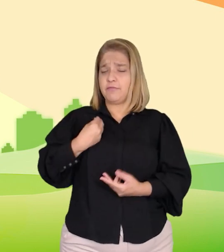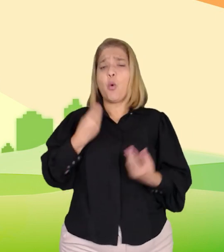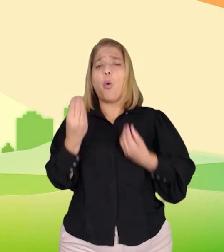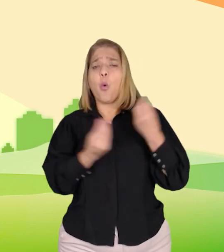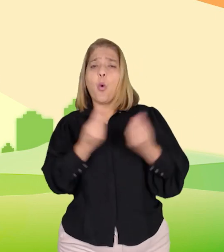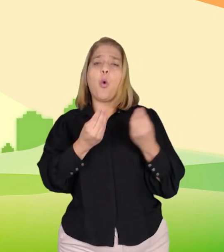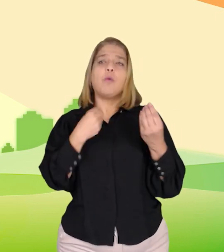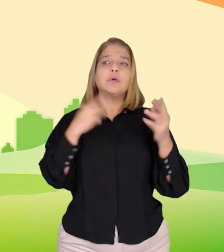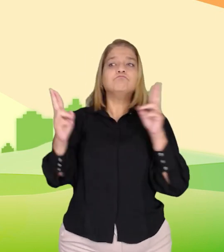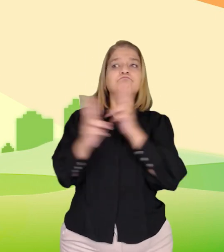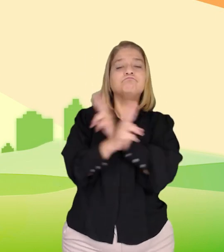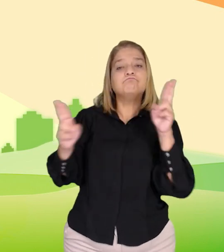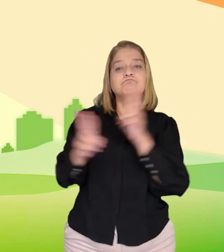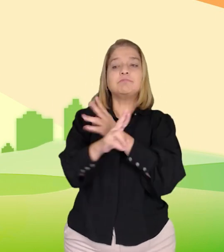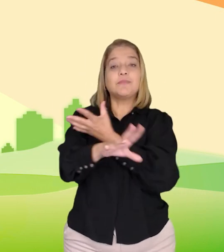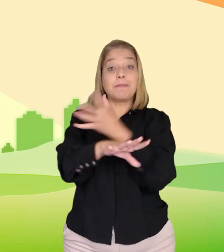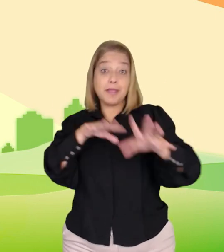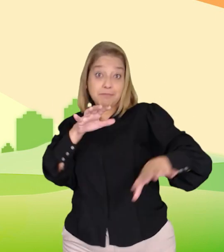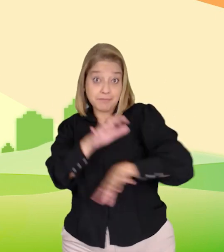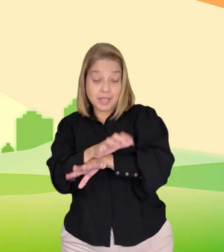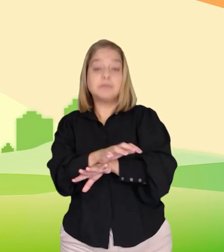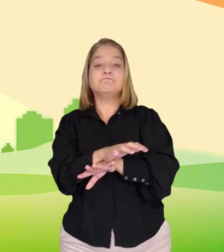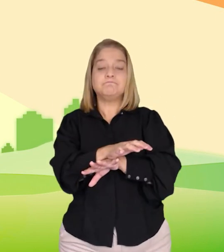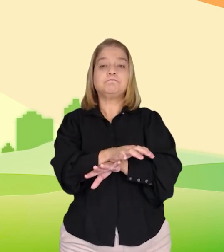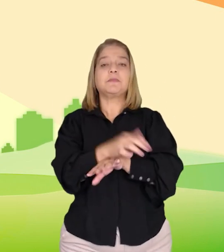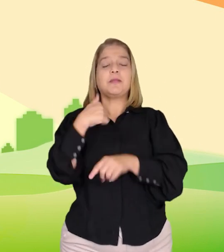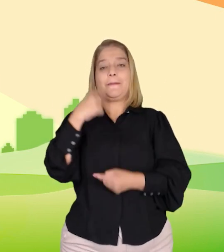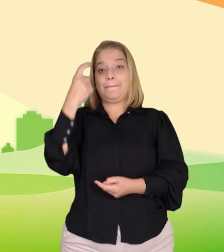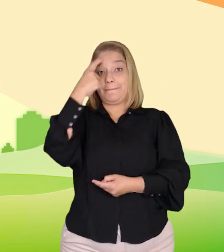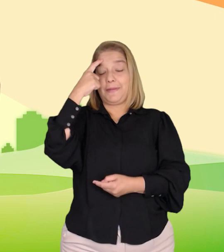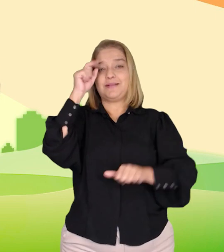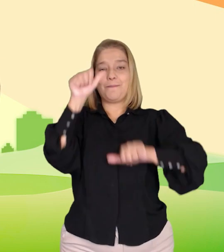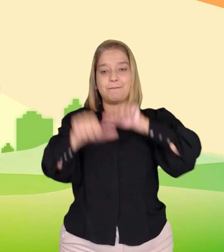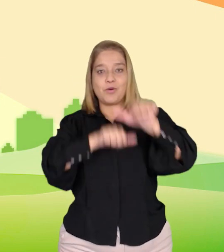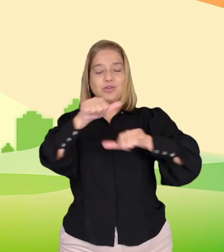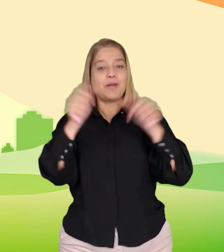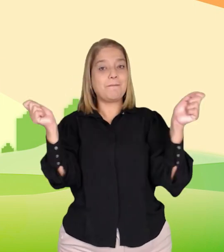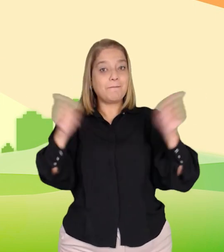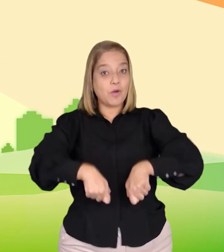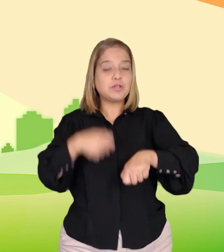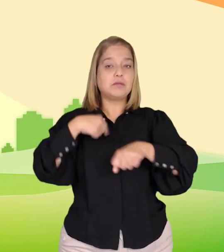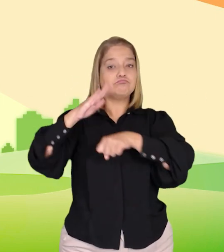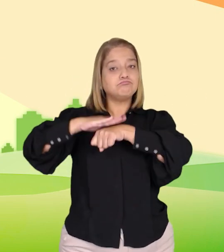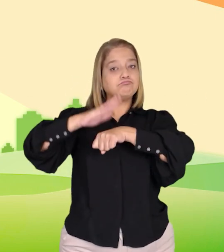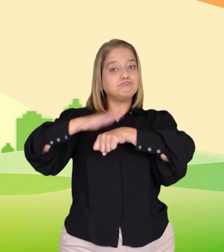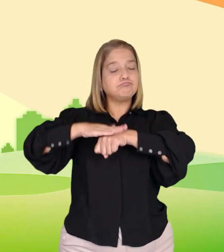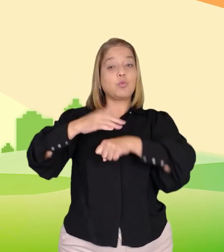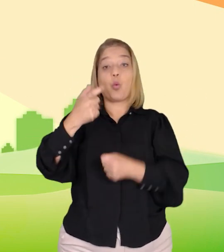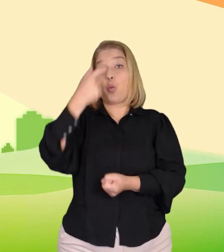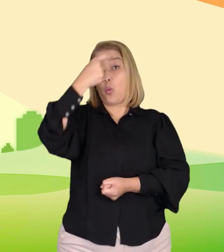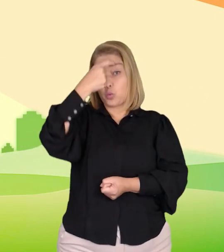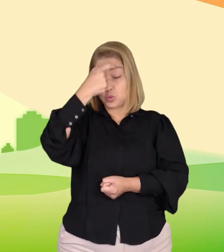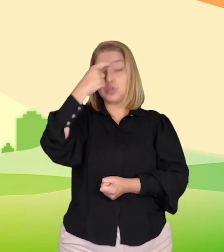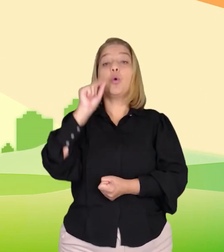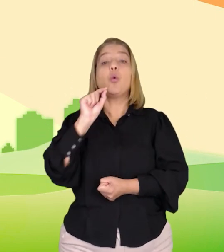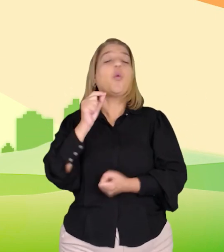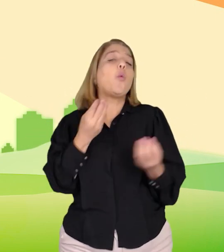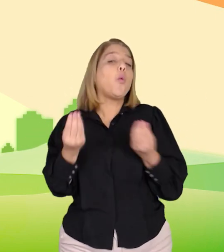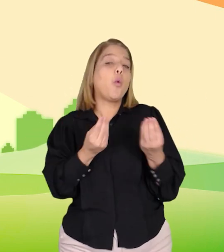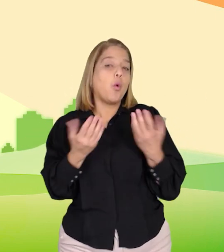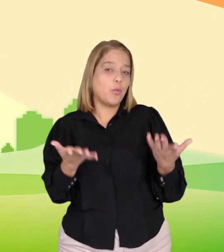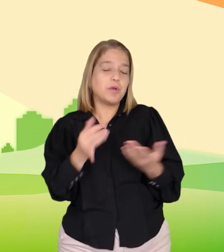forma como me relaciono com o meio ambiente, desenvolvi mais possibilidades de ações